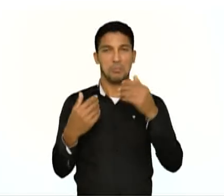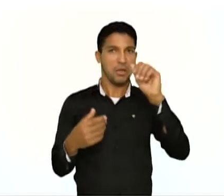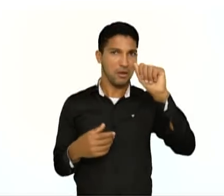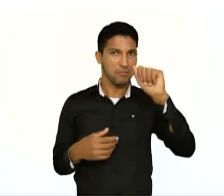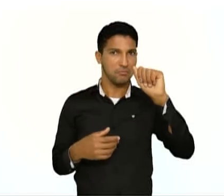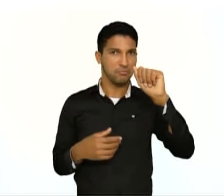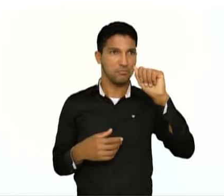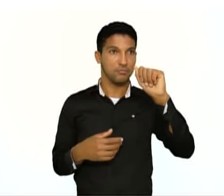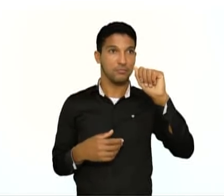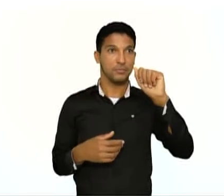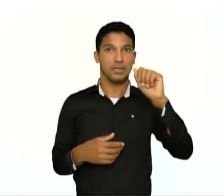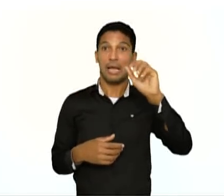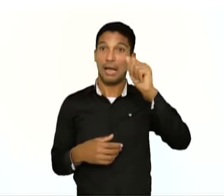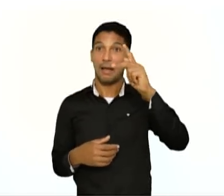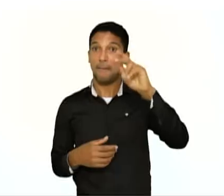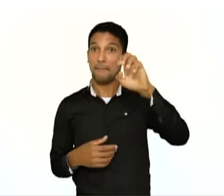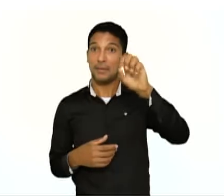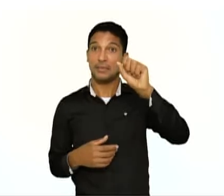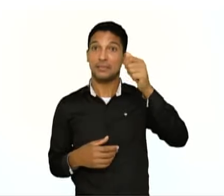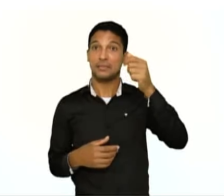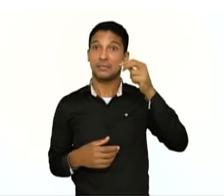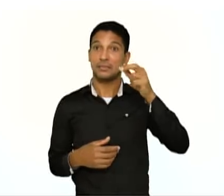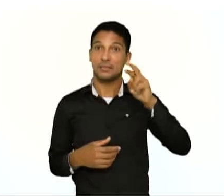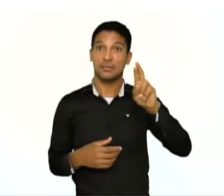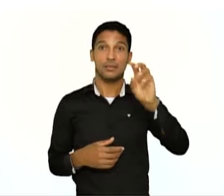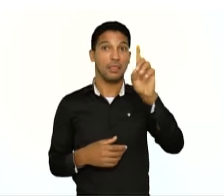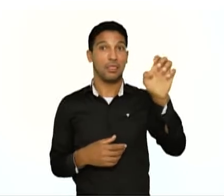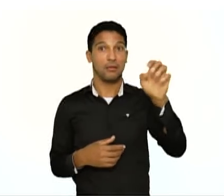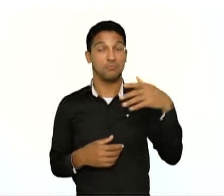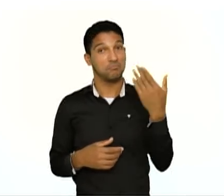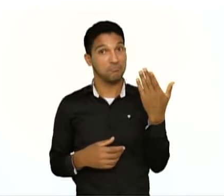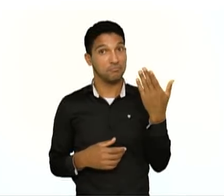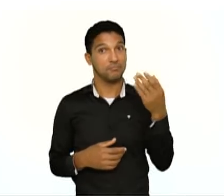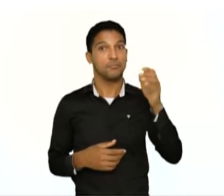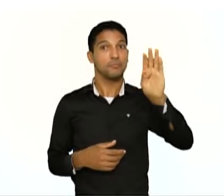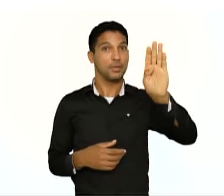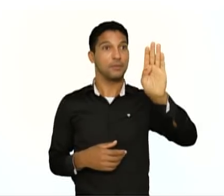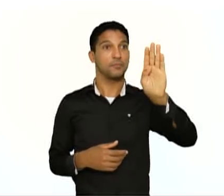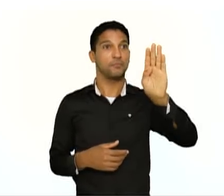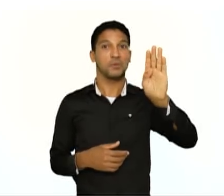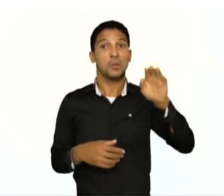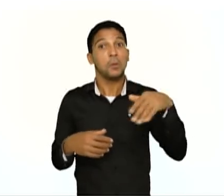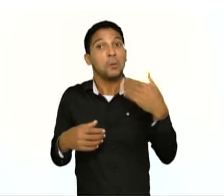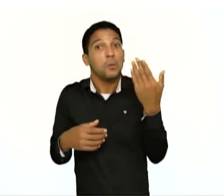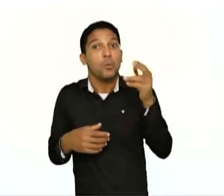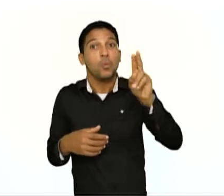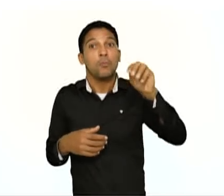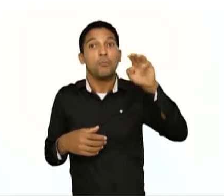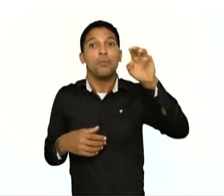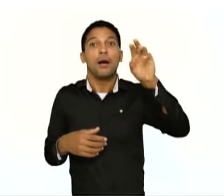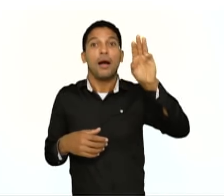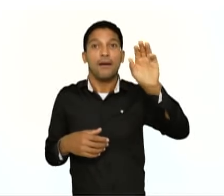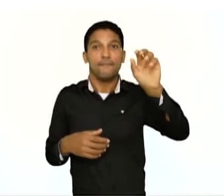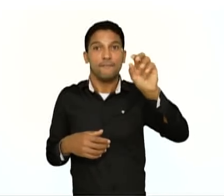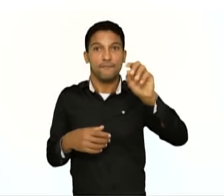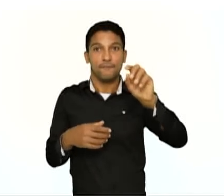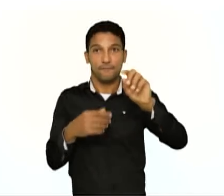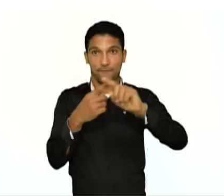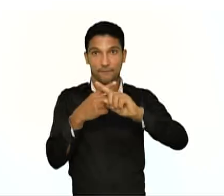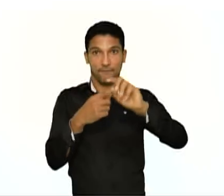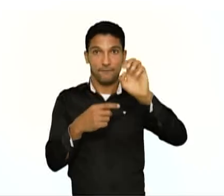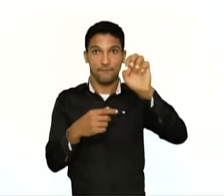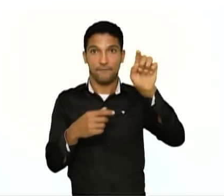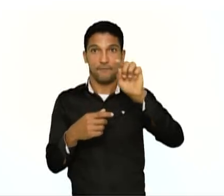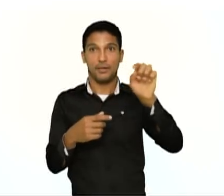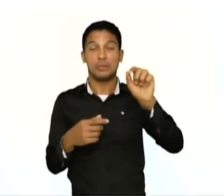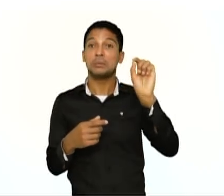alternativa A, apesar de, a letra B, uma vez que, a letra C, enquanto, ou a letra D,